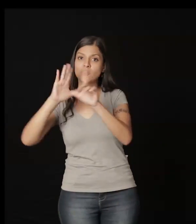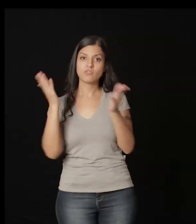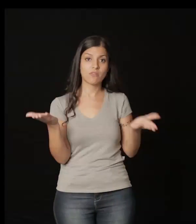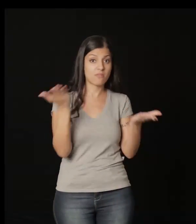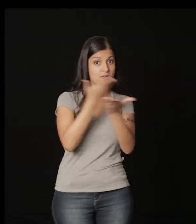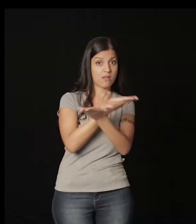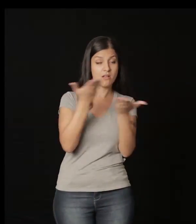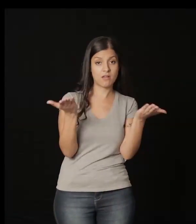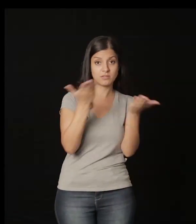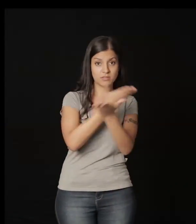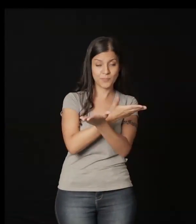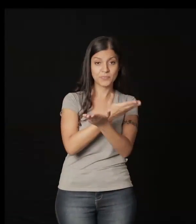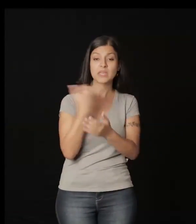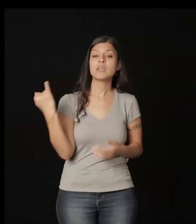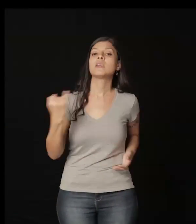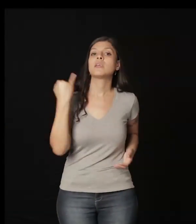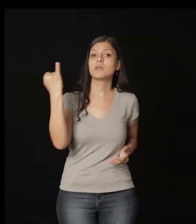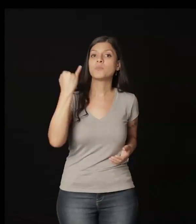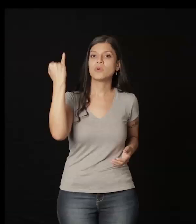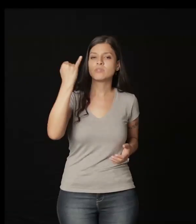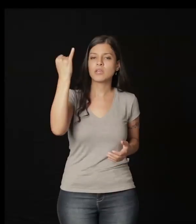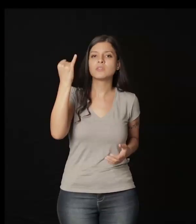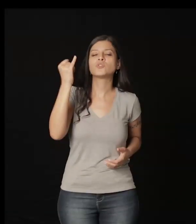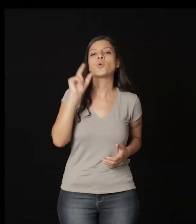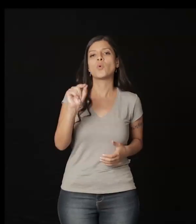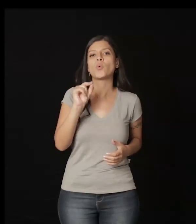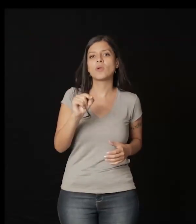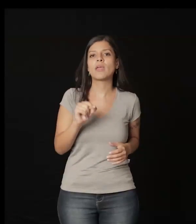imagem e a necessidade de